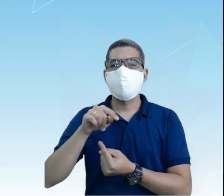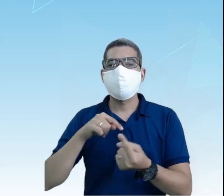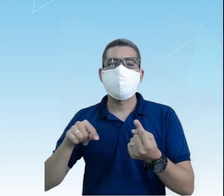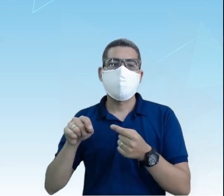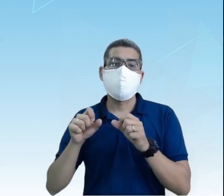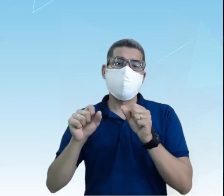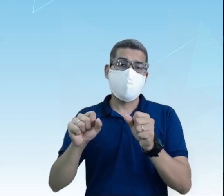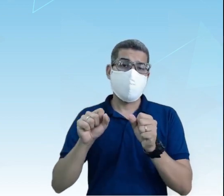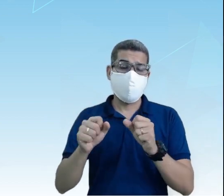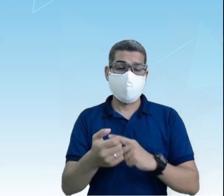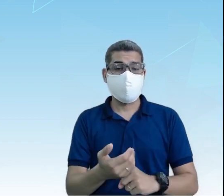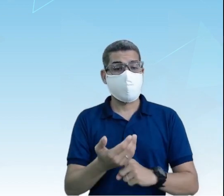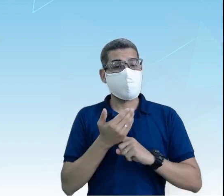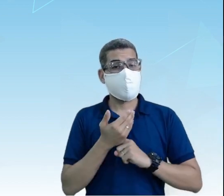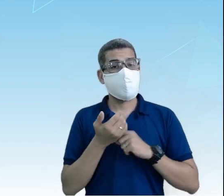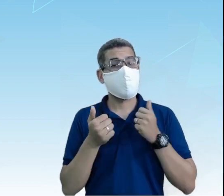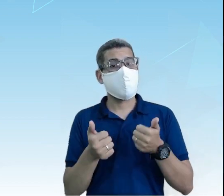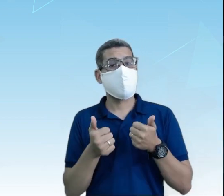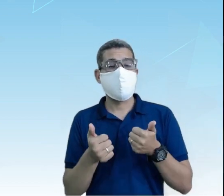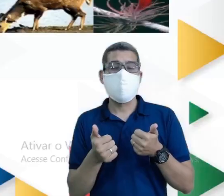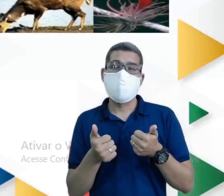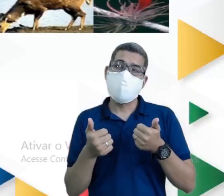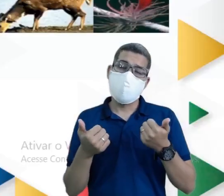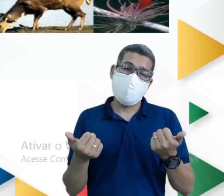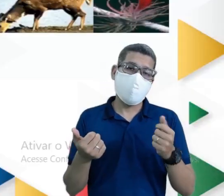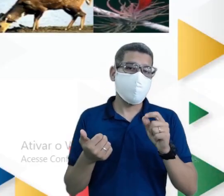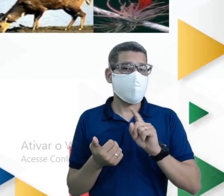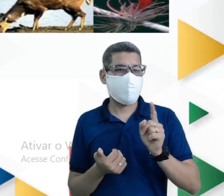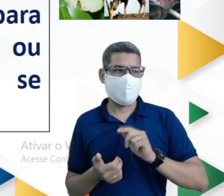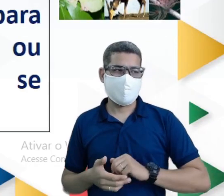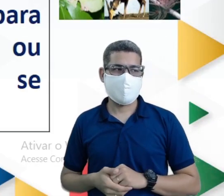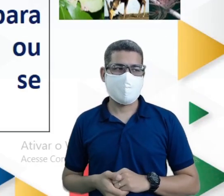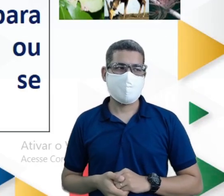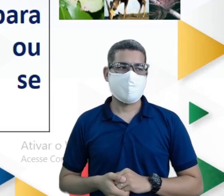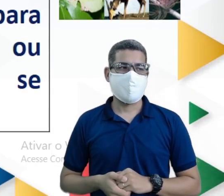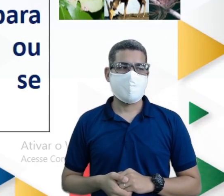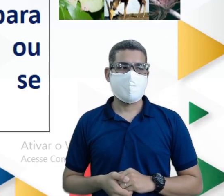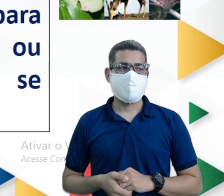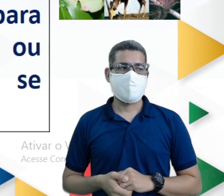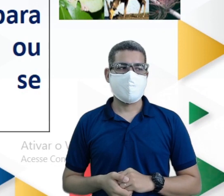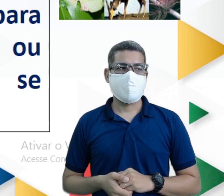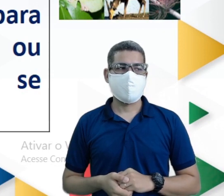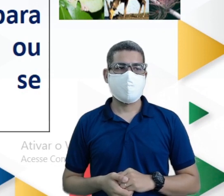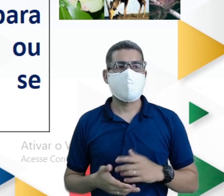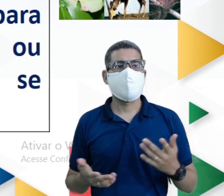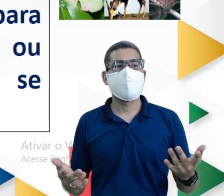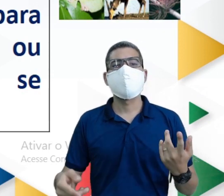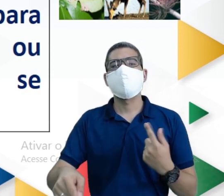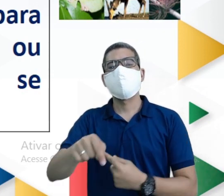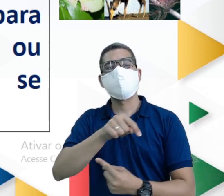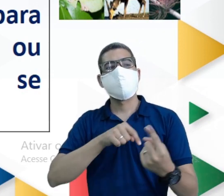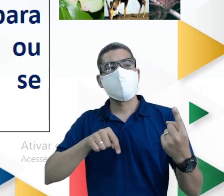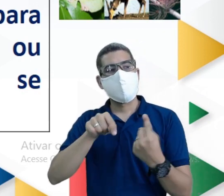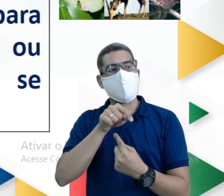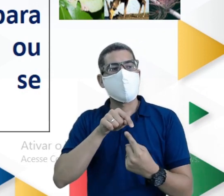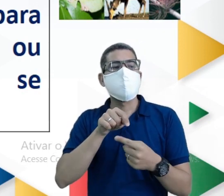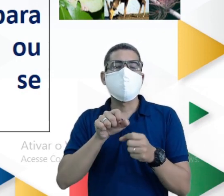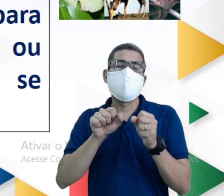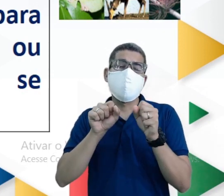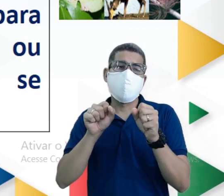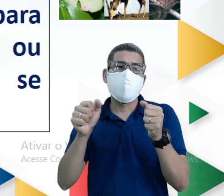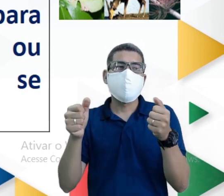trazer benefícios ou não para esses indivíduos. Quando eu falo dessas relações, eu posso dizer